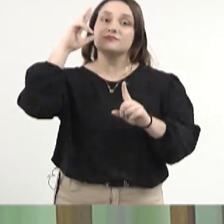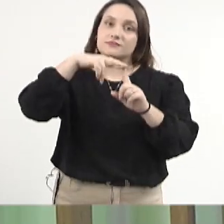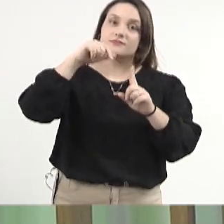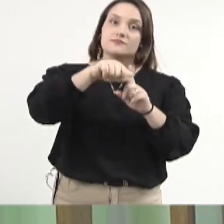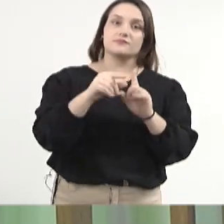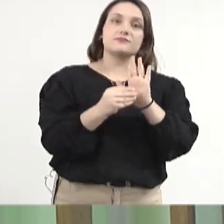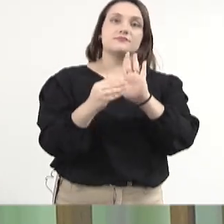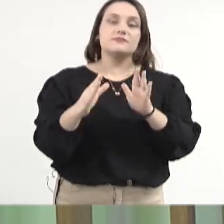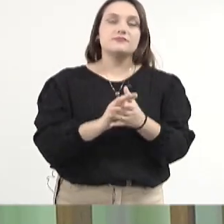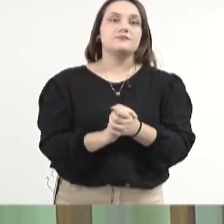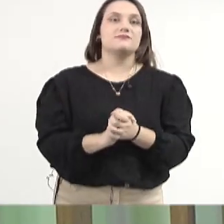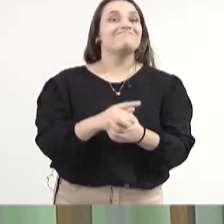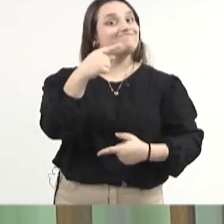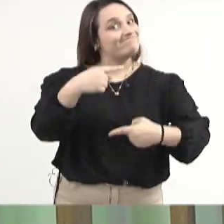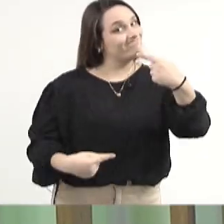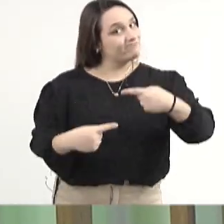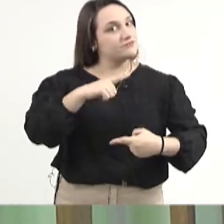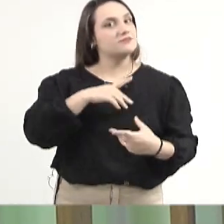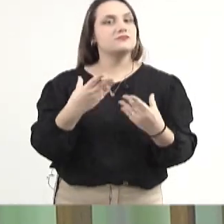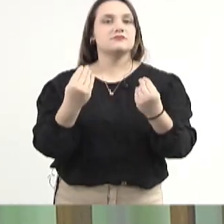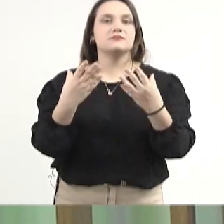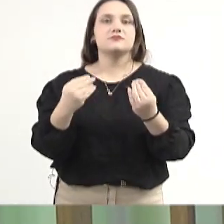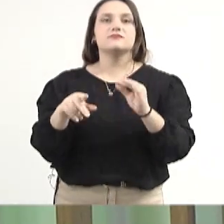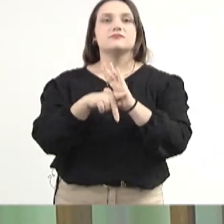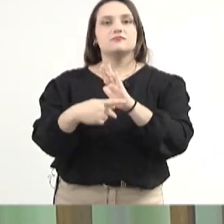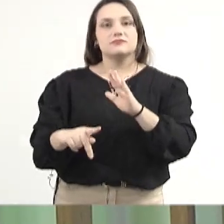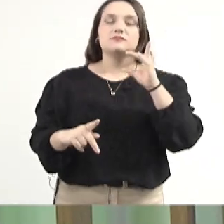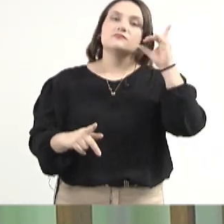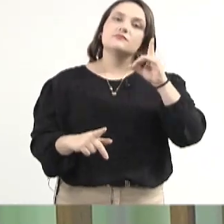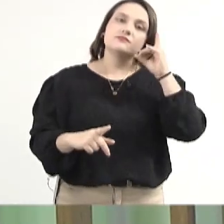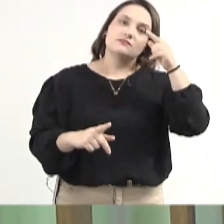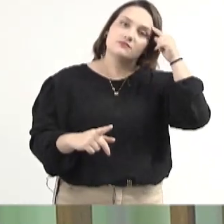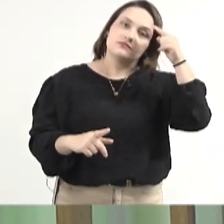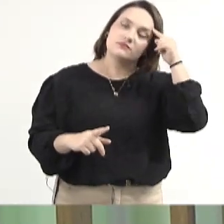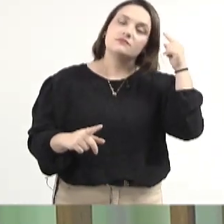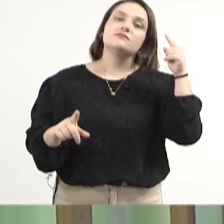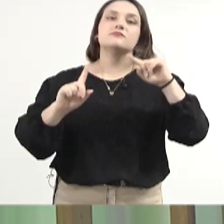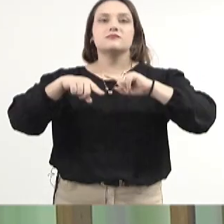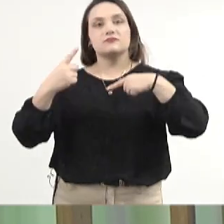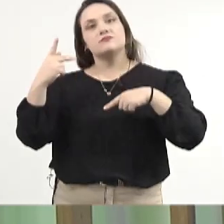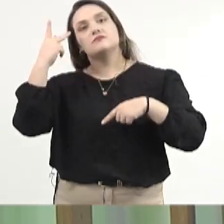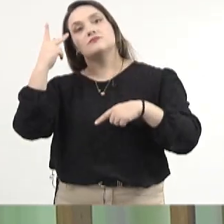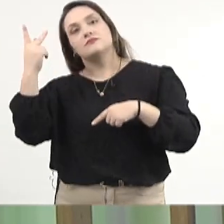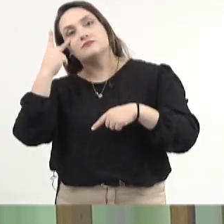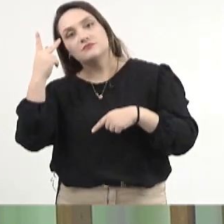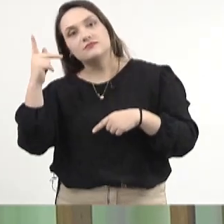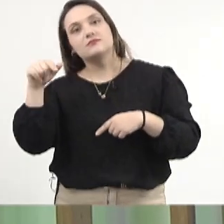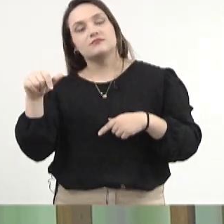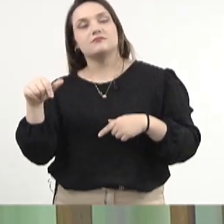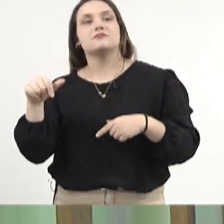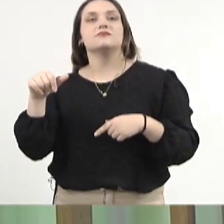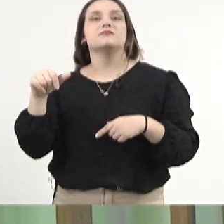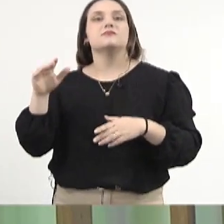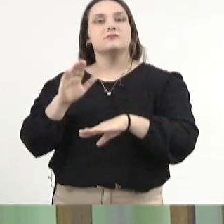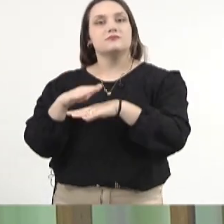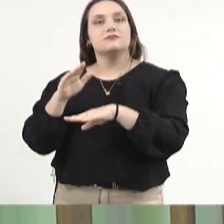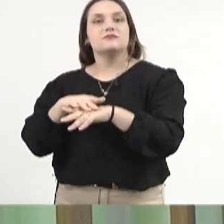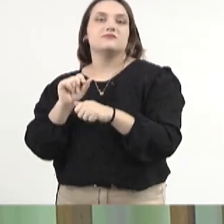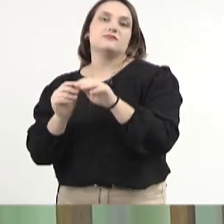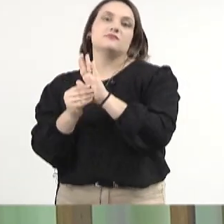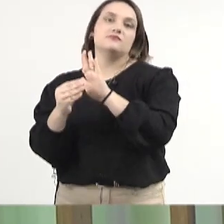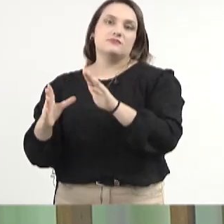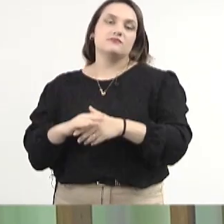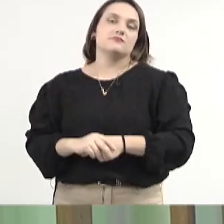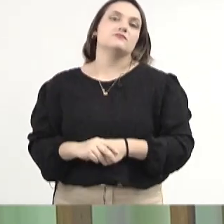indicação. Ela foi bastante discutida pelos deputados, por ele que ocupou a tribuna, o deputado Zé Teixeira, o deputado Pedro Kemp, que é o autor